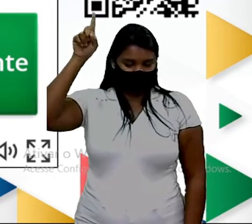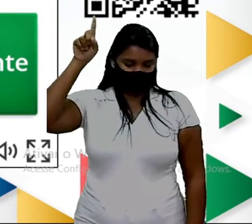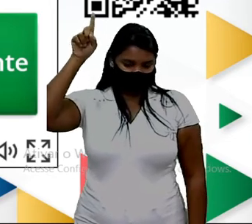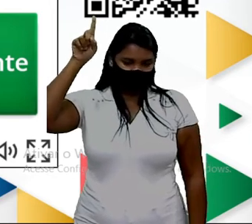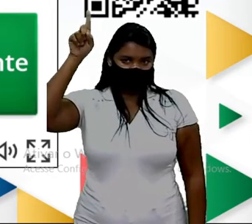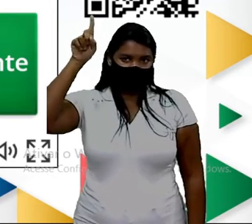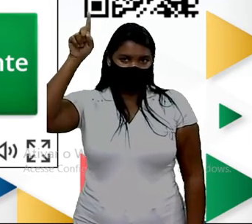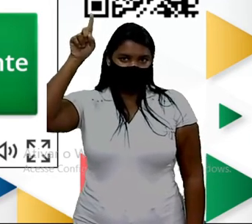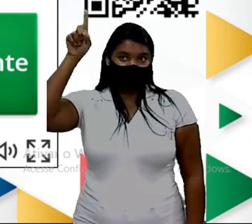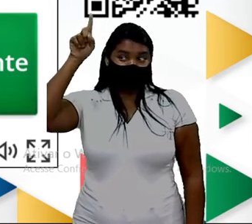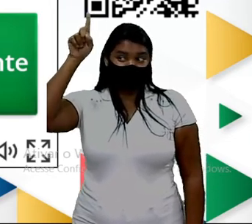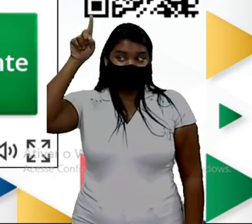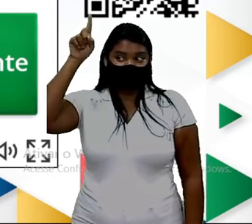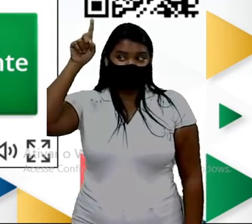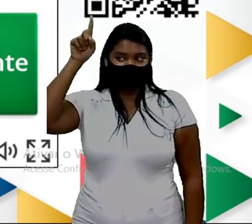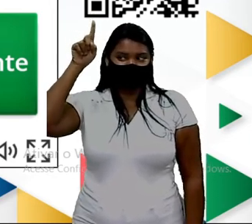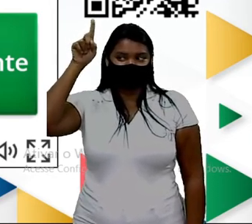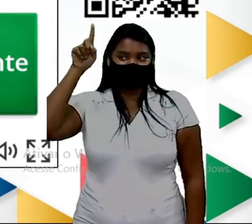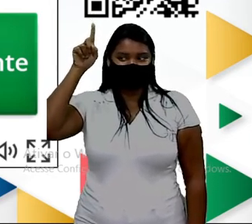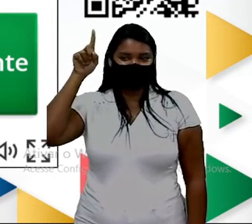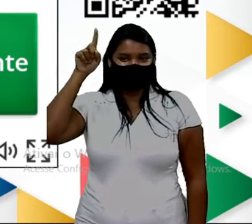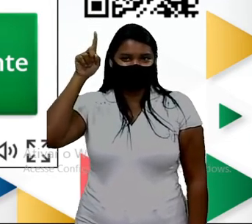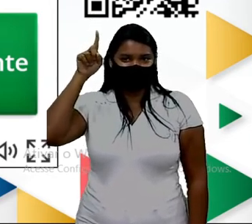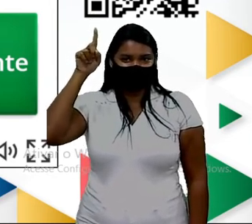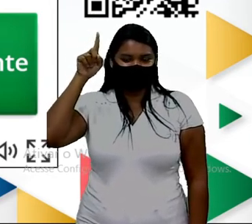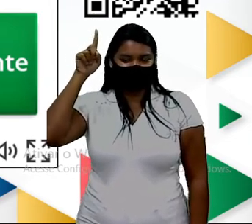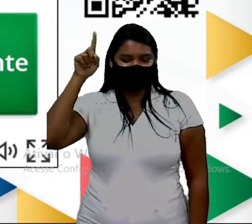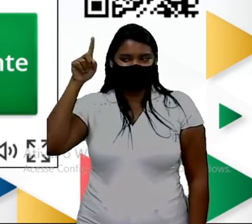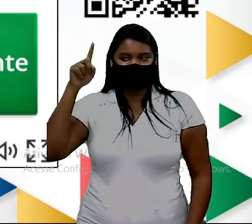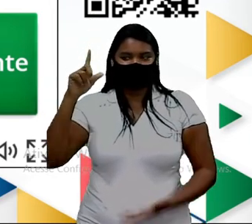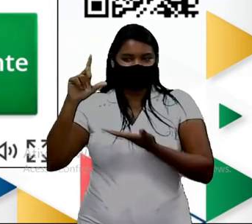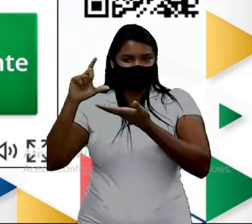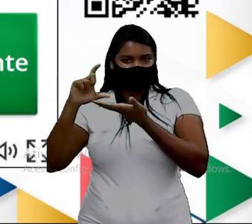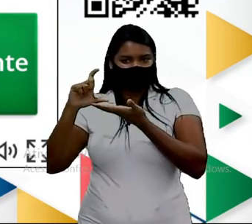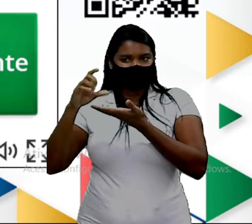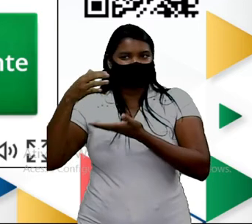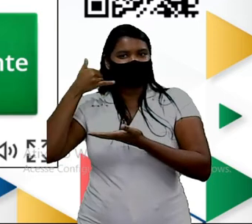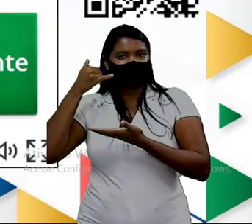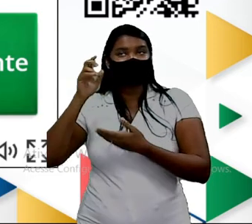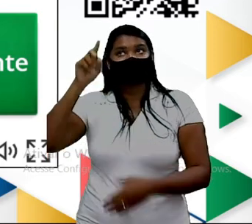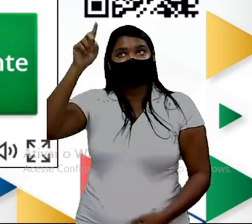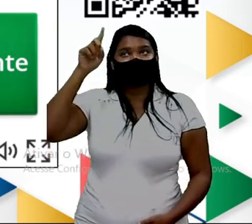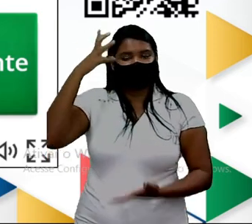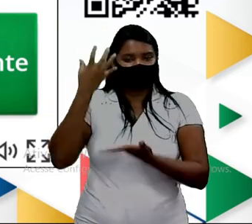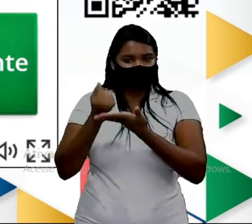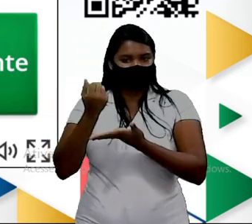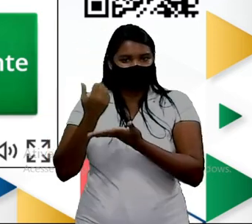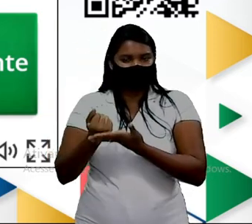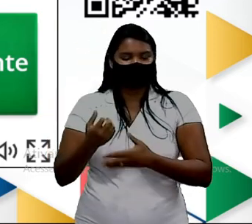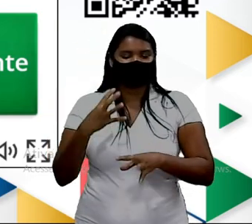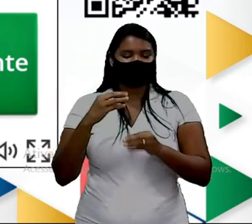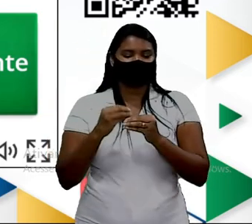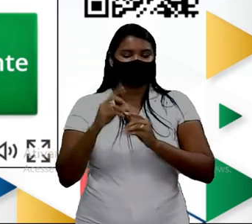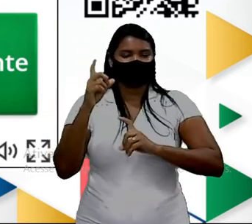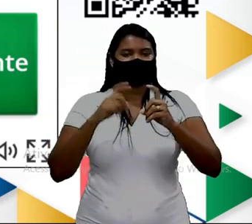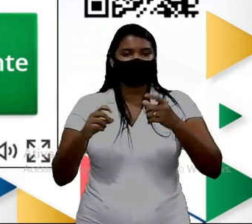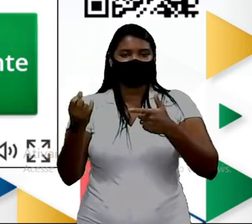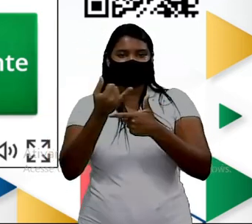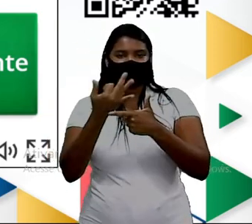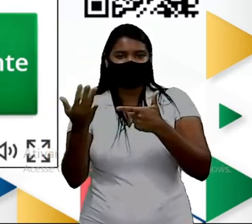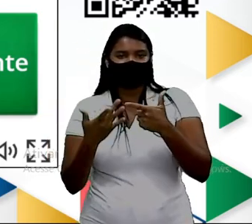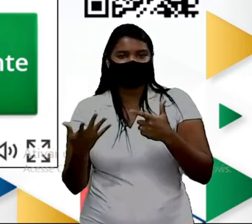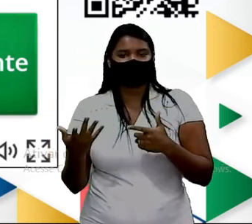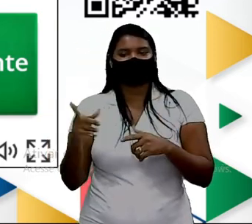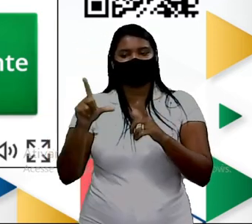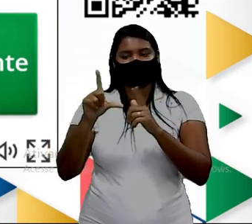cabeça aí da Joyce para você ter acesso. Aponta a câmera do teu celular, você vai direto para essa plataforma, tá bom? Numa expressão algébrica, a letra